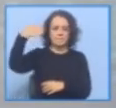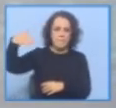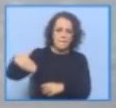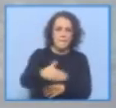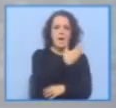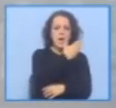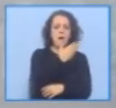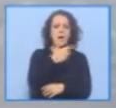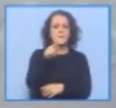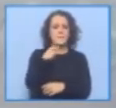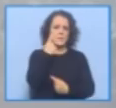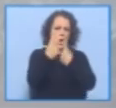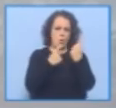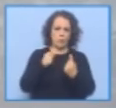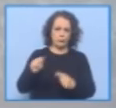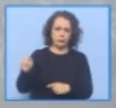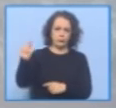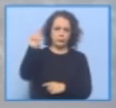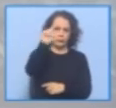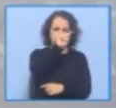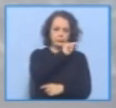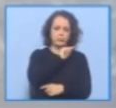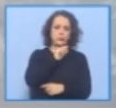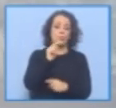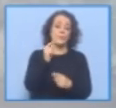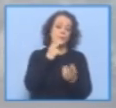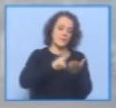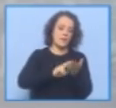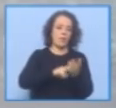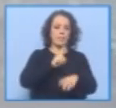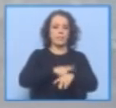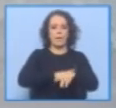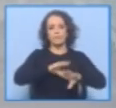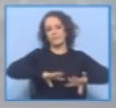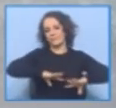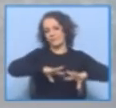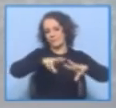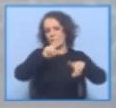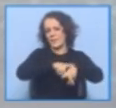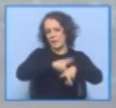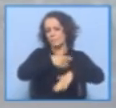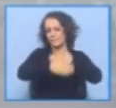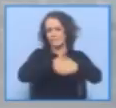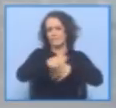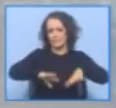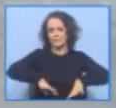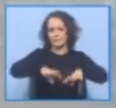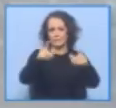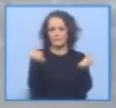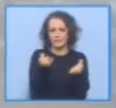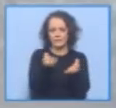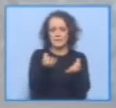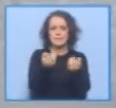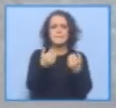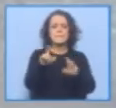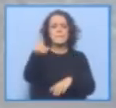tem, por vezes, em alguns lugares, desvirtuado um bocadinho com a evolução ou não dos tempos, não é? Com o passar do tempo, digamos assim.